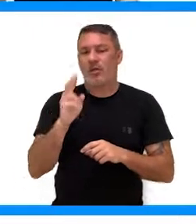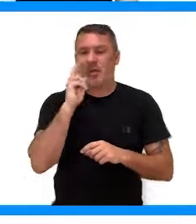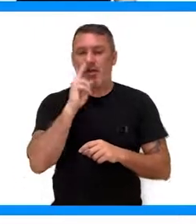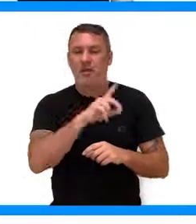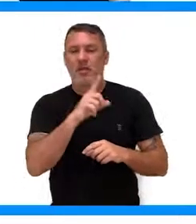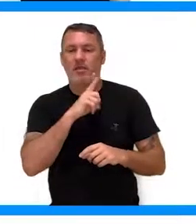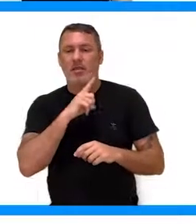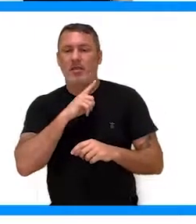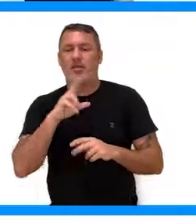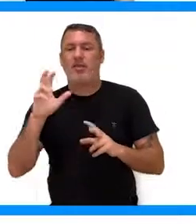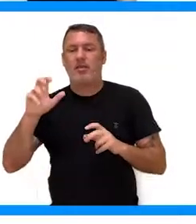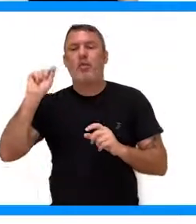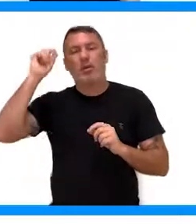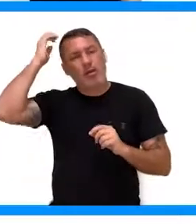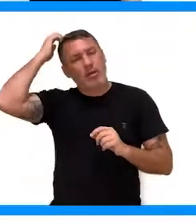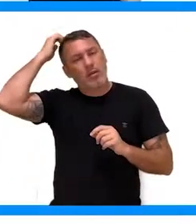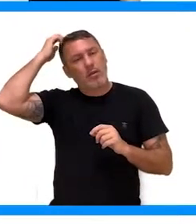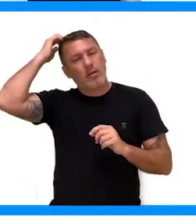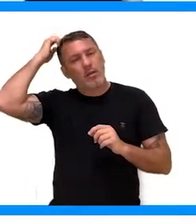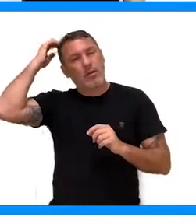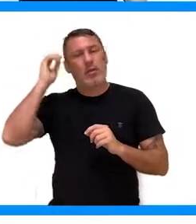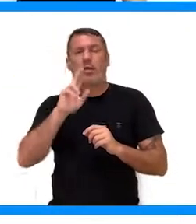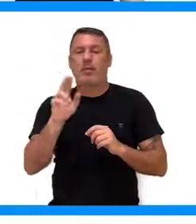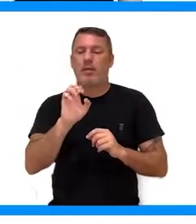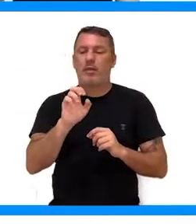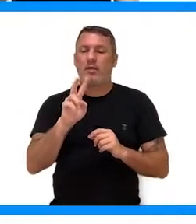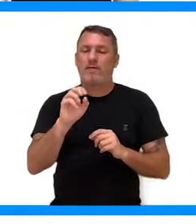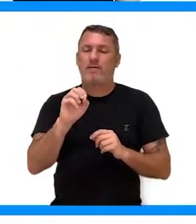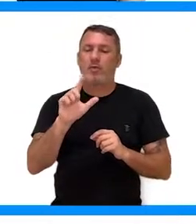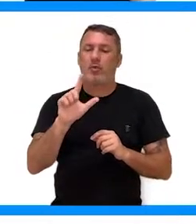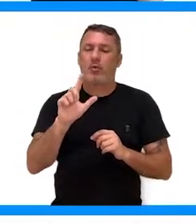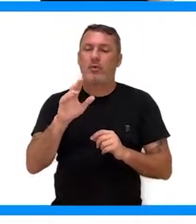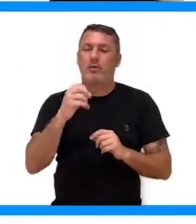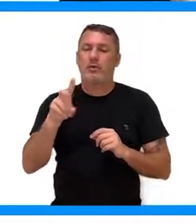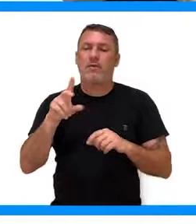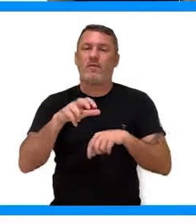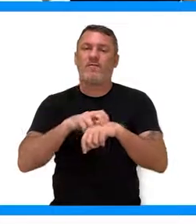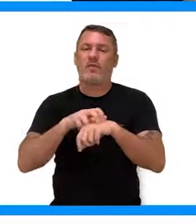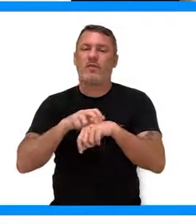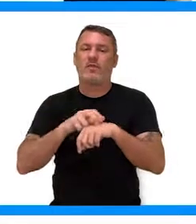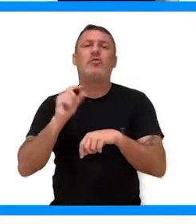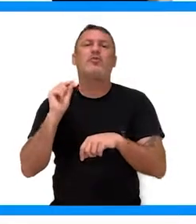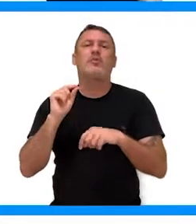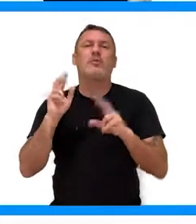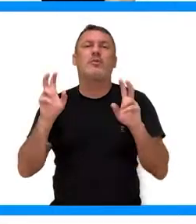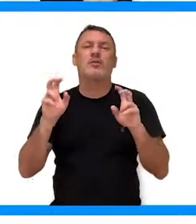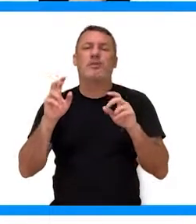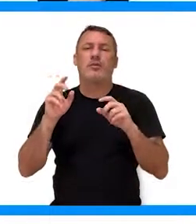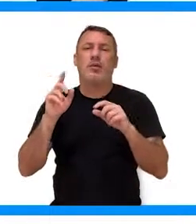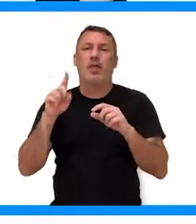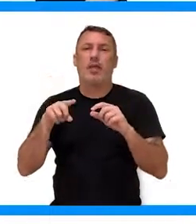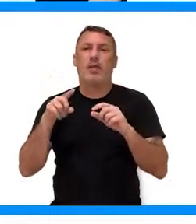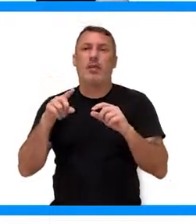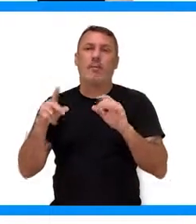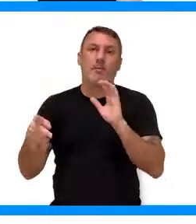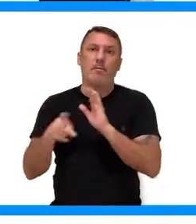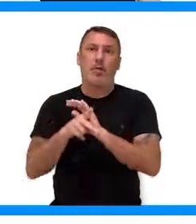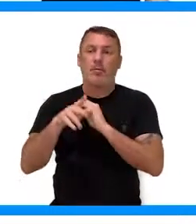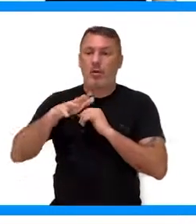foi a Revolução Verde? Foi um grande conjunto de inovações tecnológicas para o